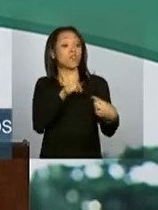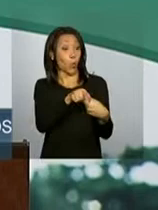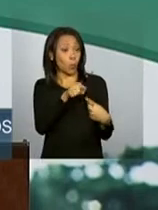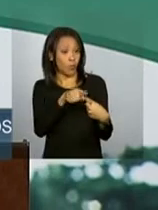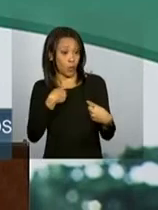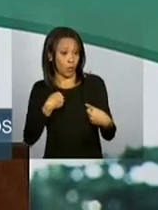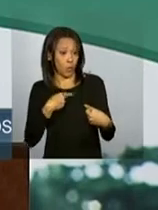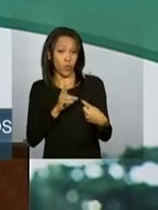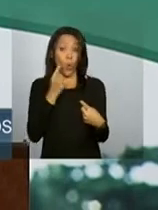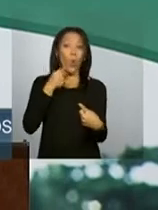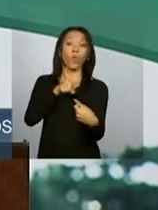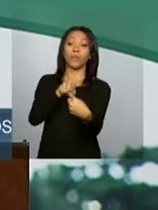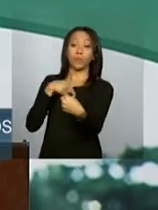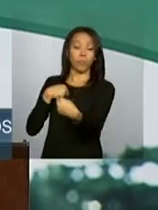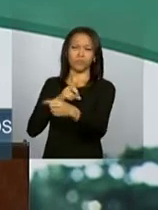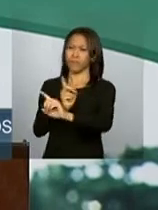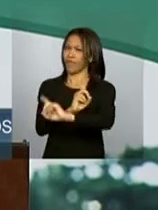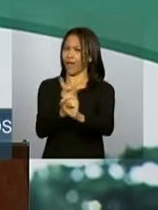eleitor.